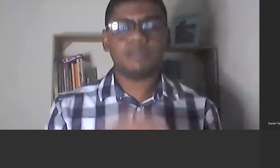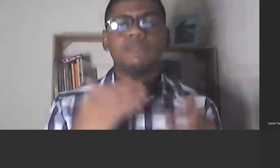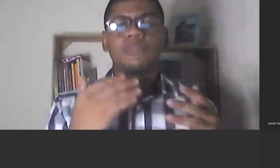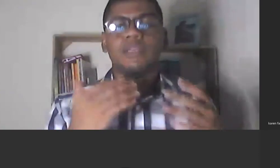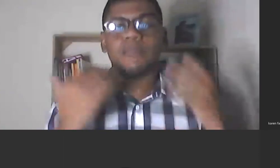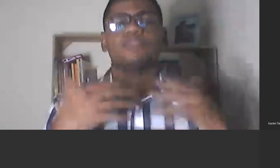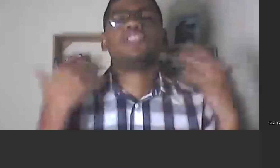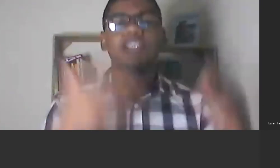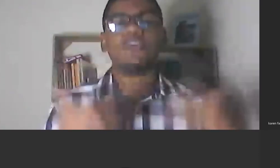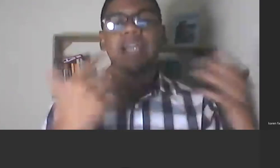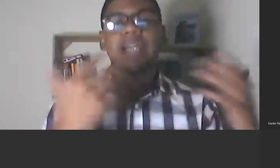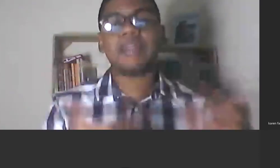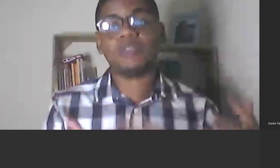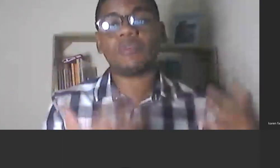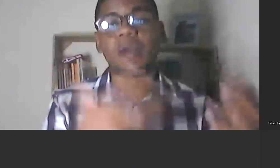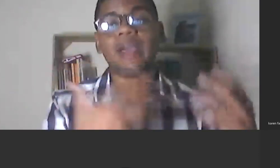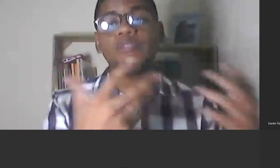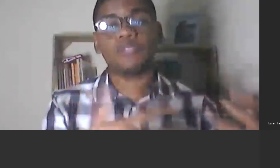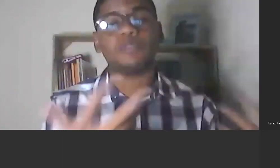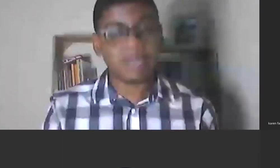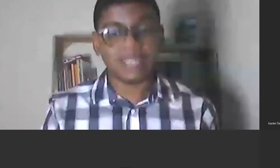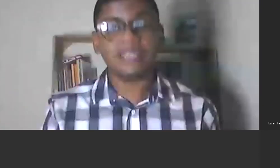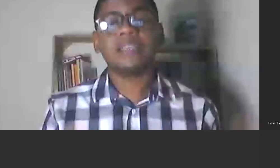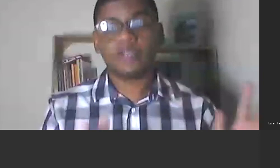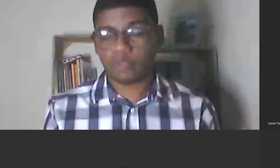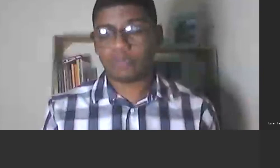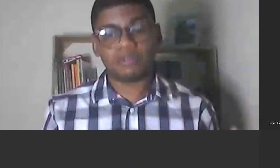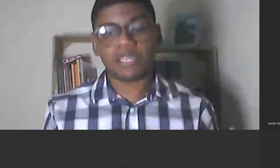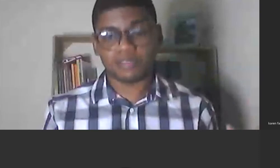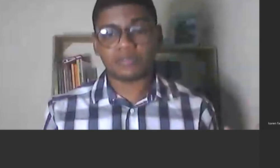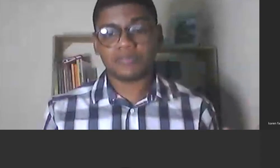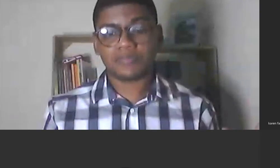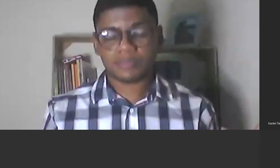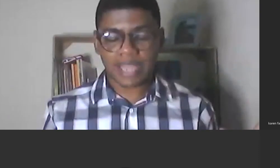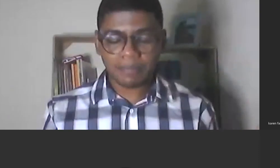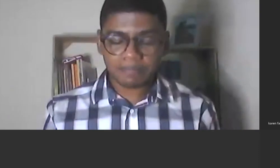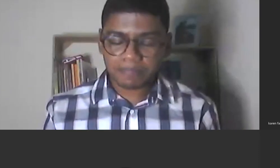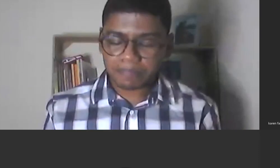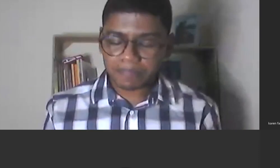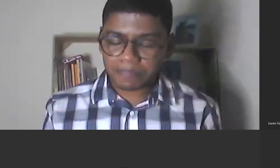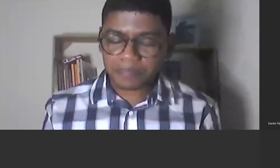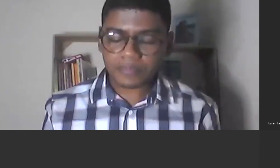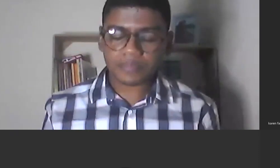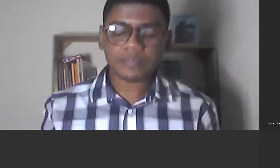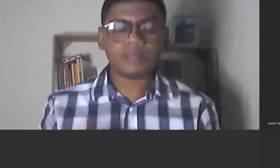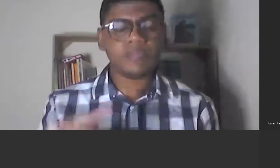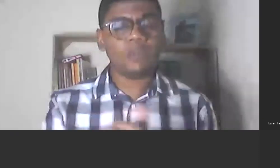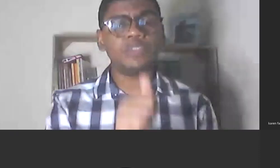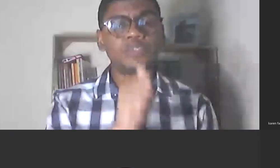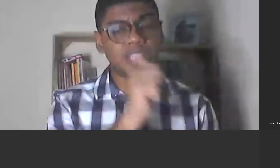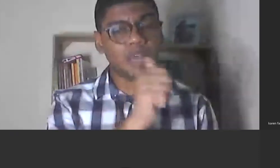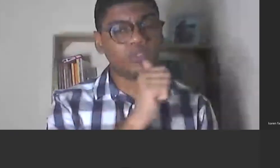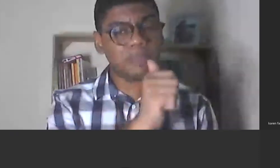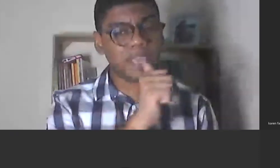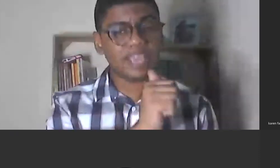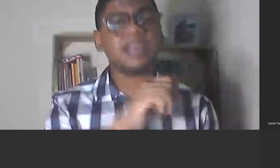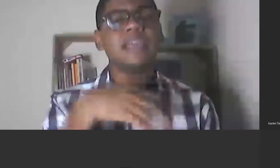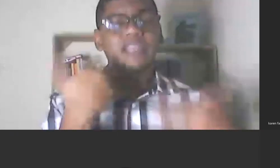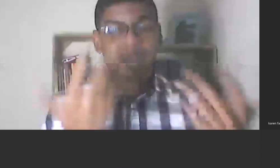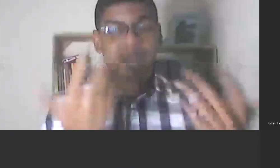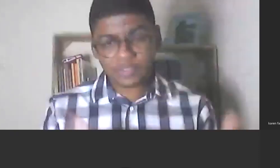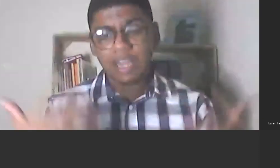Tá? Então, eu preciso direcionar para ele qual é o tipo de bebida que eu estou perguntando. Tá? Então, eu utilizo o sinal